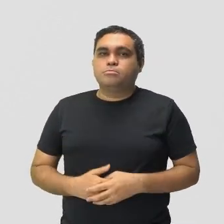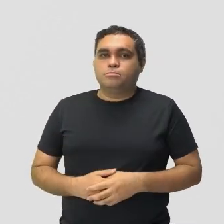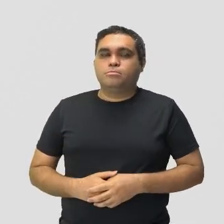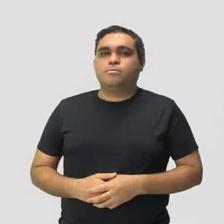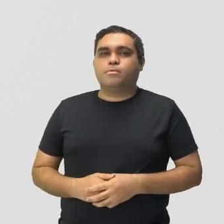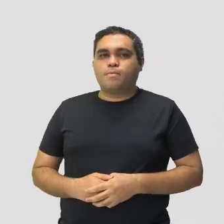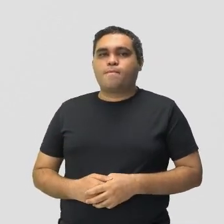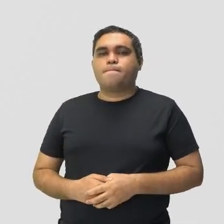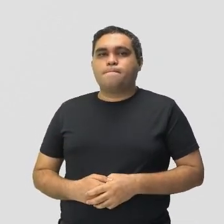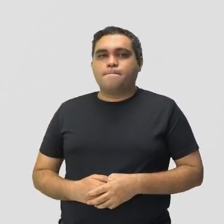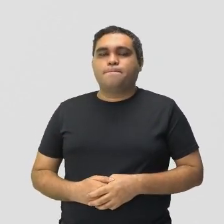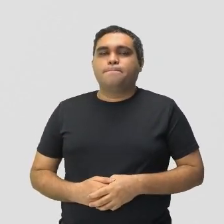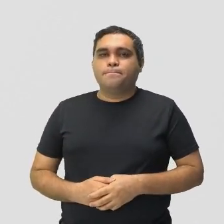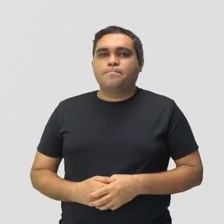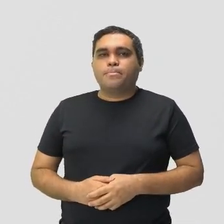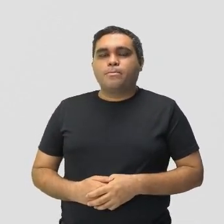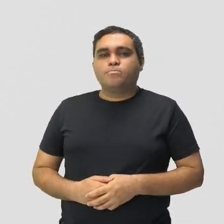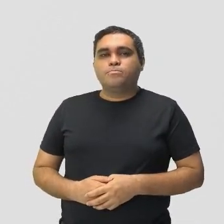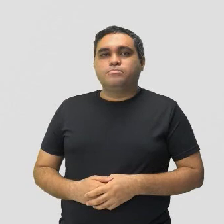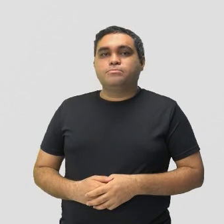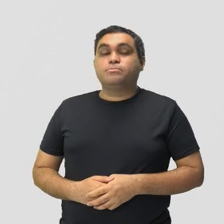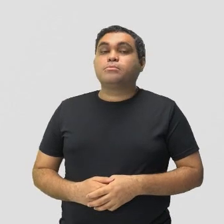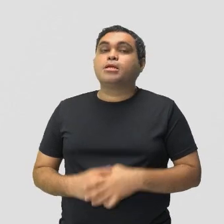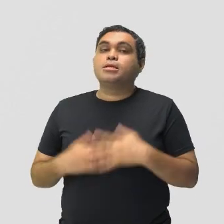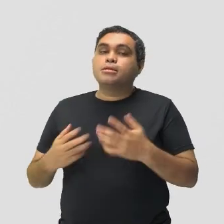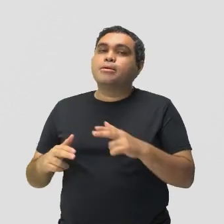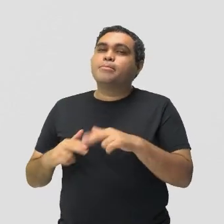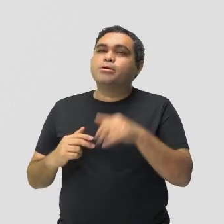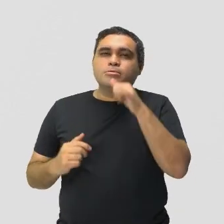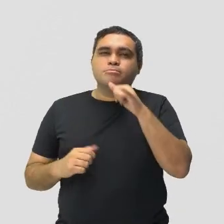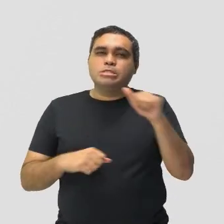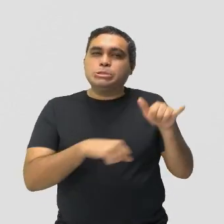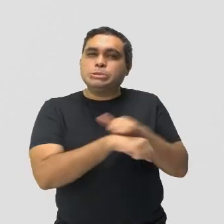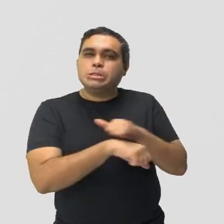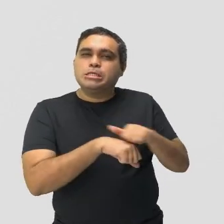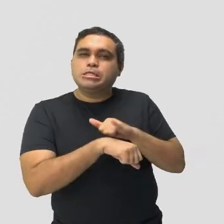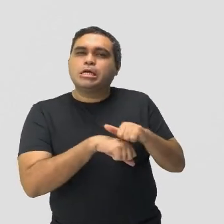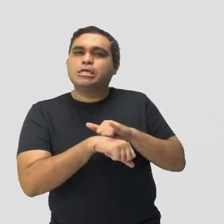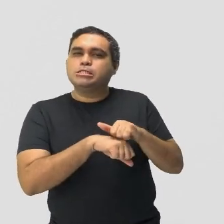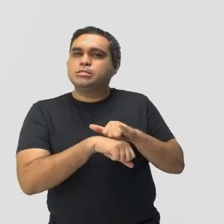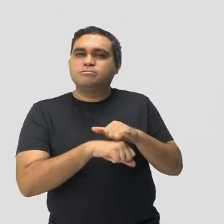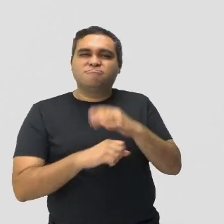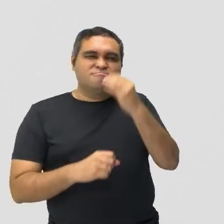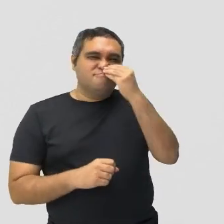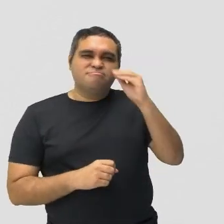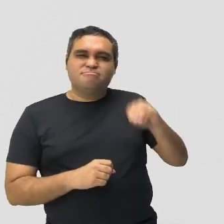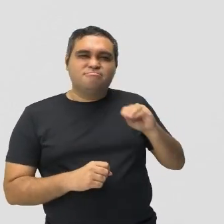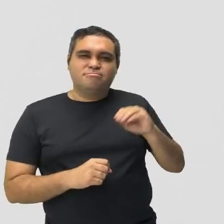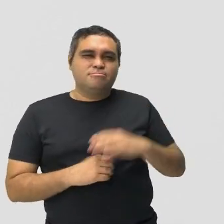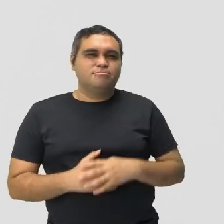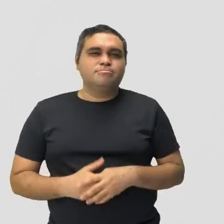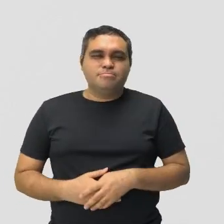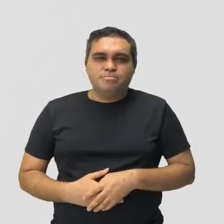nessa dimensão religiosa aí. Por isso que ela desvaloriza a técnica, não dá tanto valor à técnica, né?